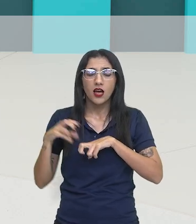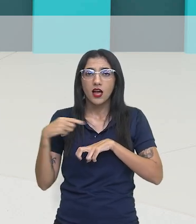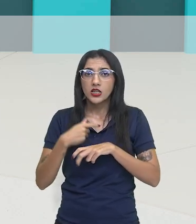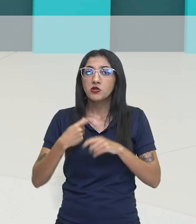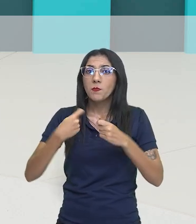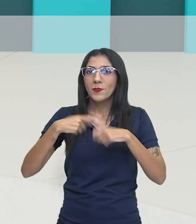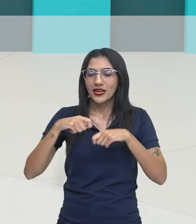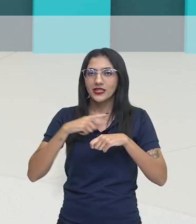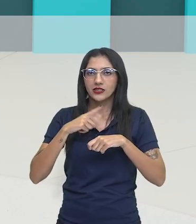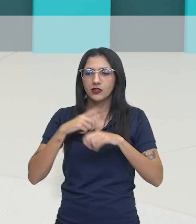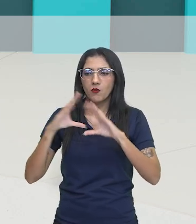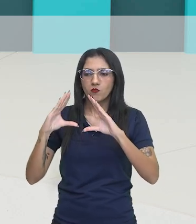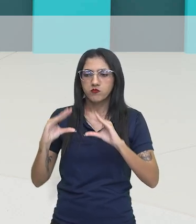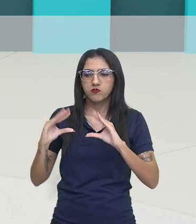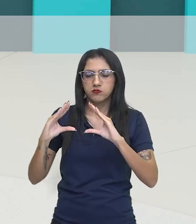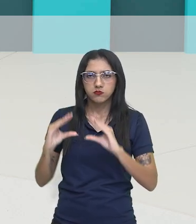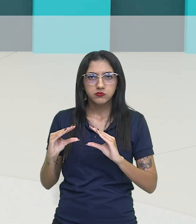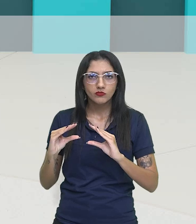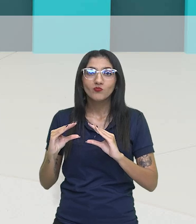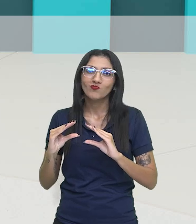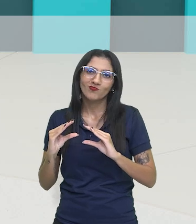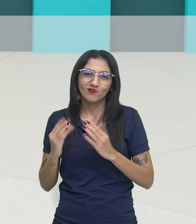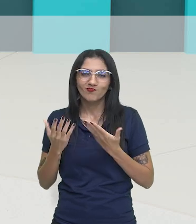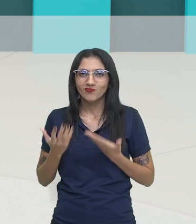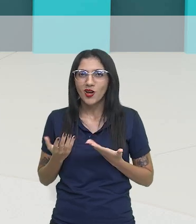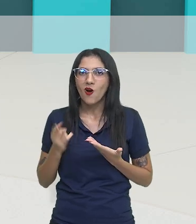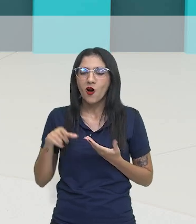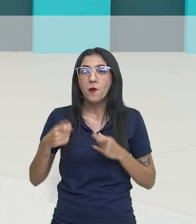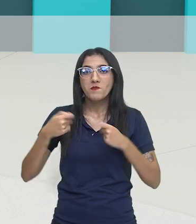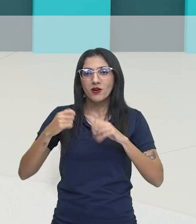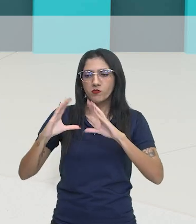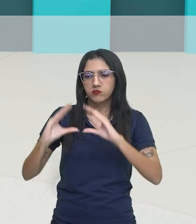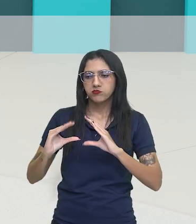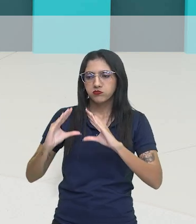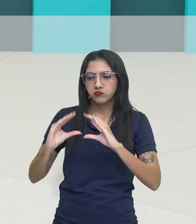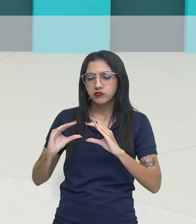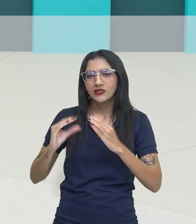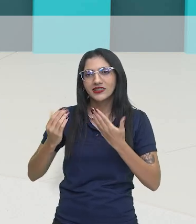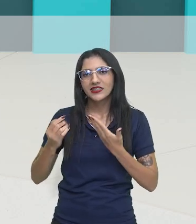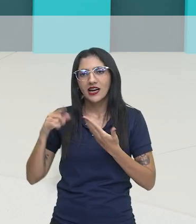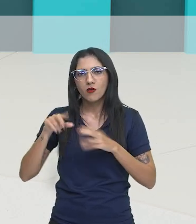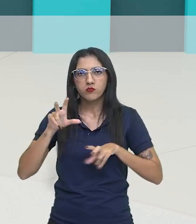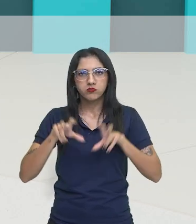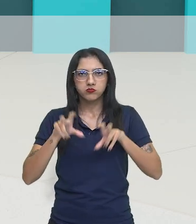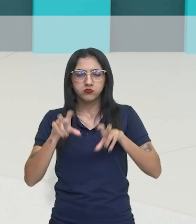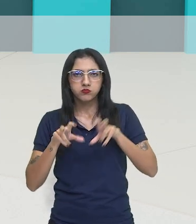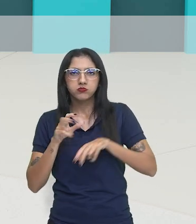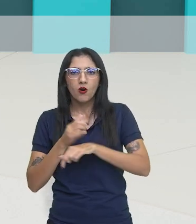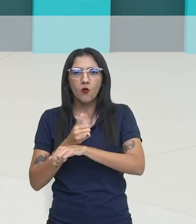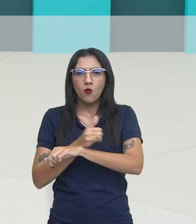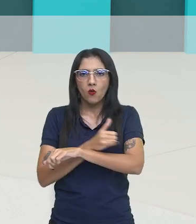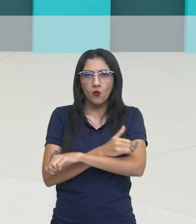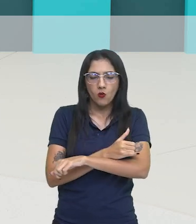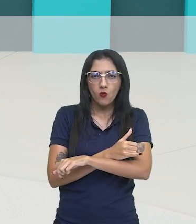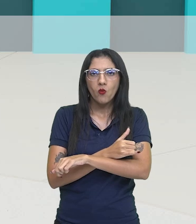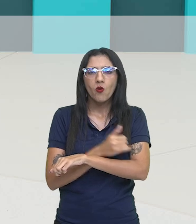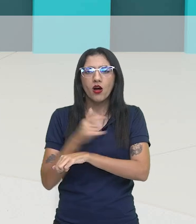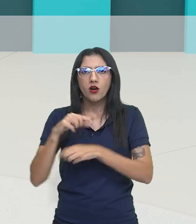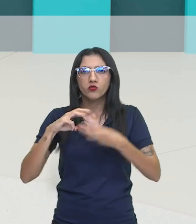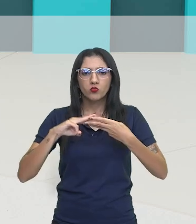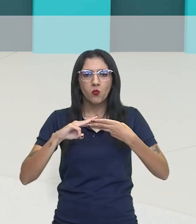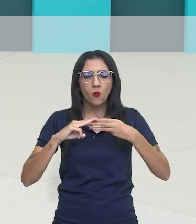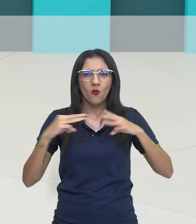de um amortecimento maior, não é mesmo? Então ali, com aquela camada de gordura por cima